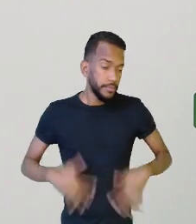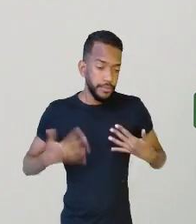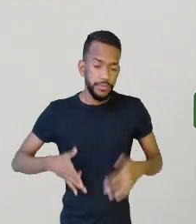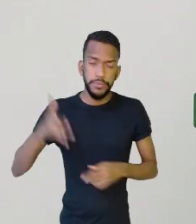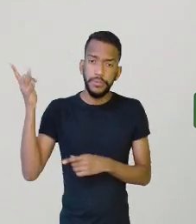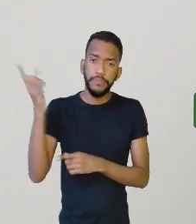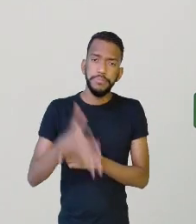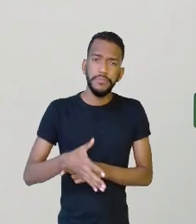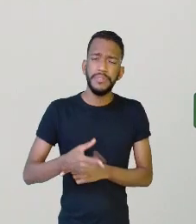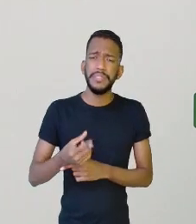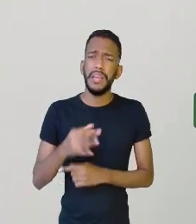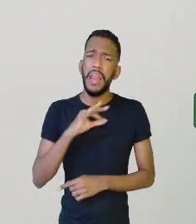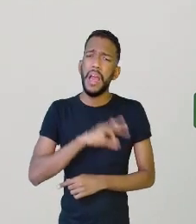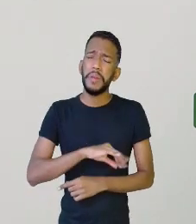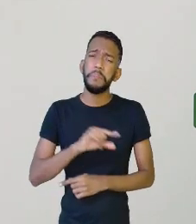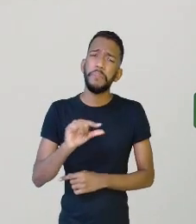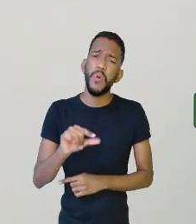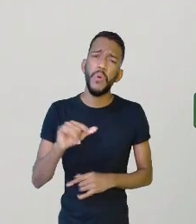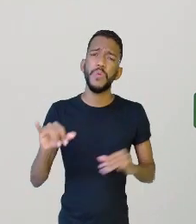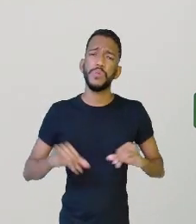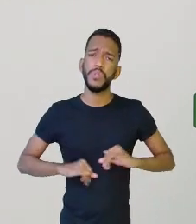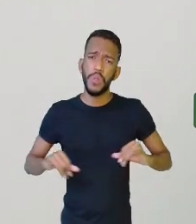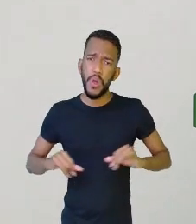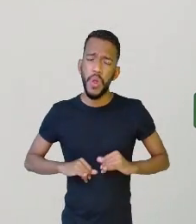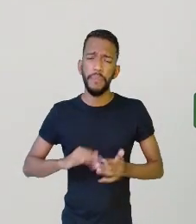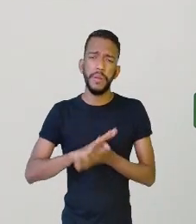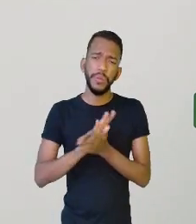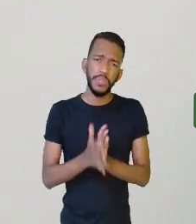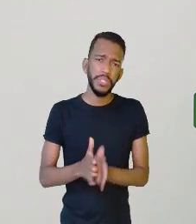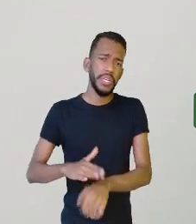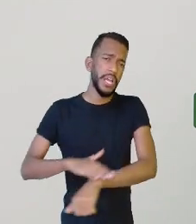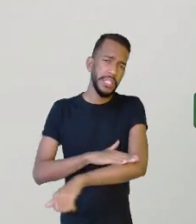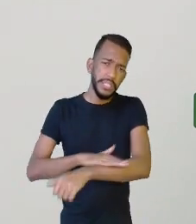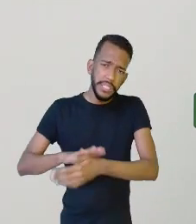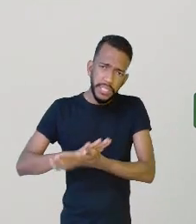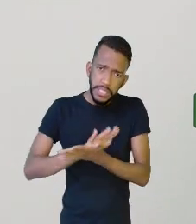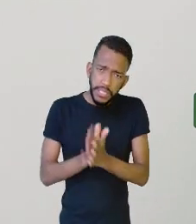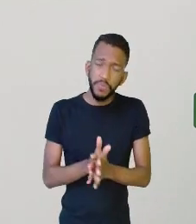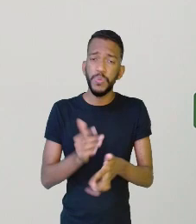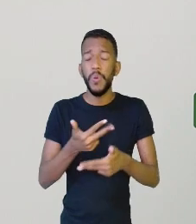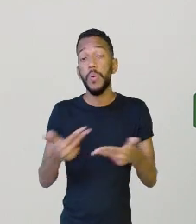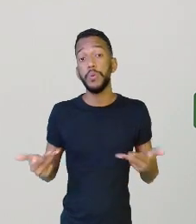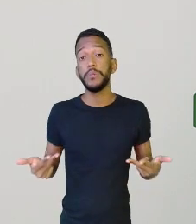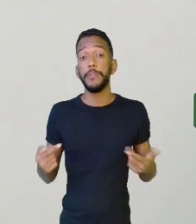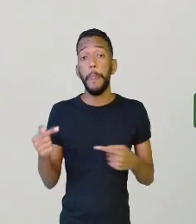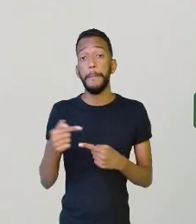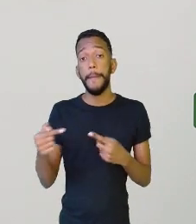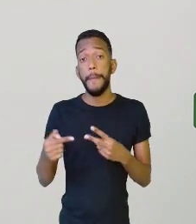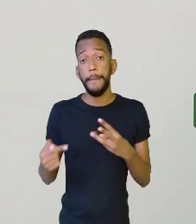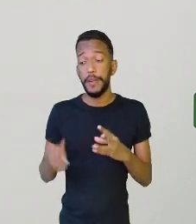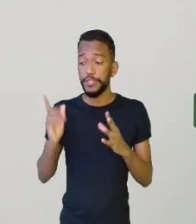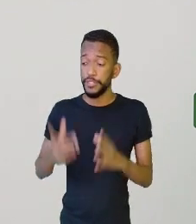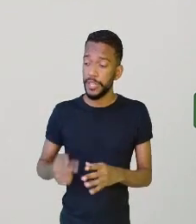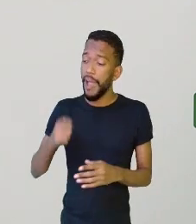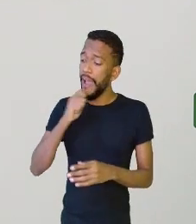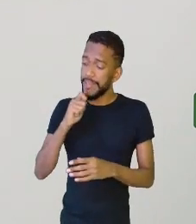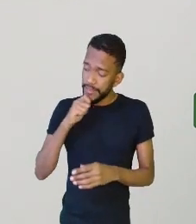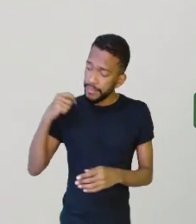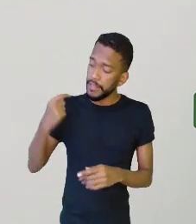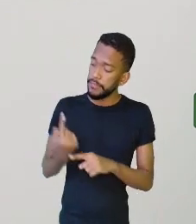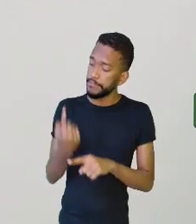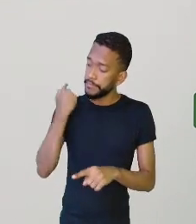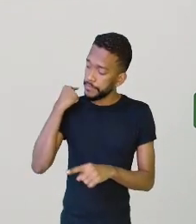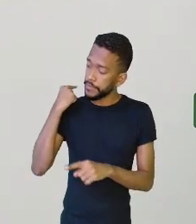ganham pouco, que sofrem preconceito, racismo. Então, isso são resquícios, reflexos de